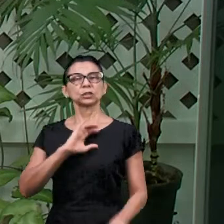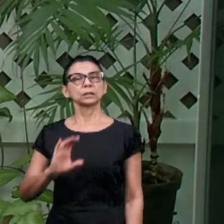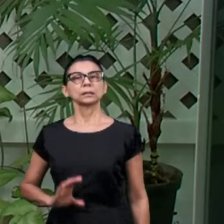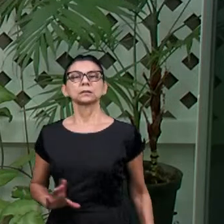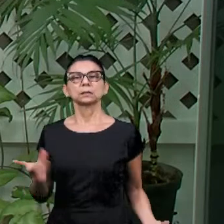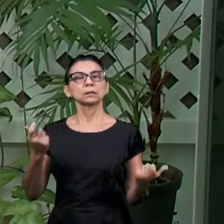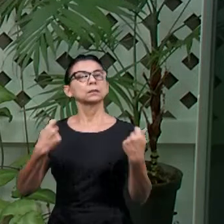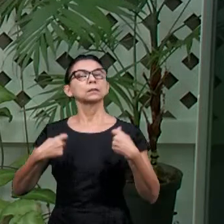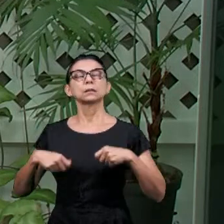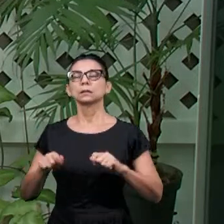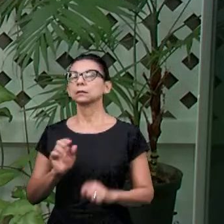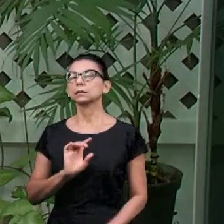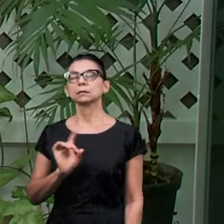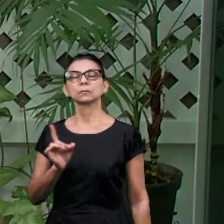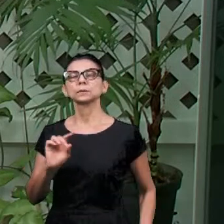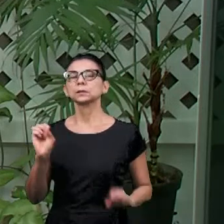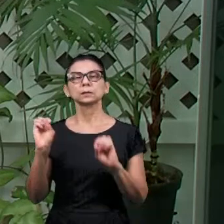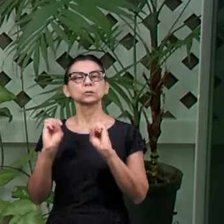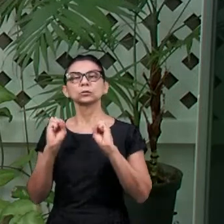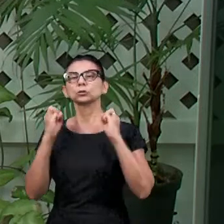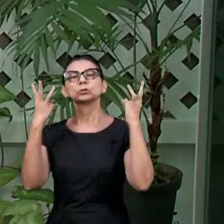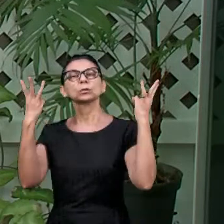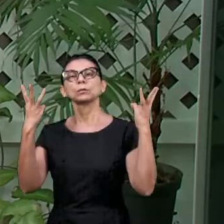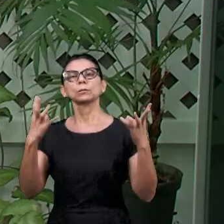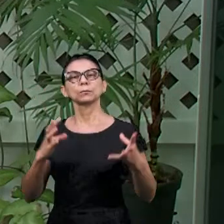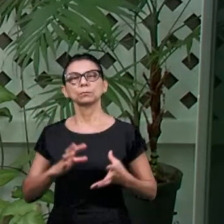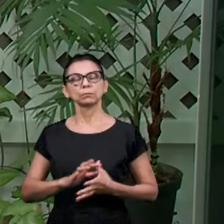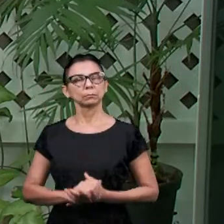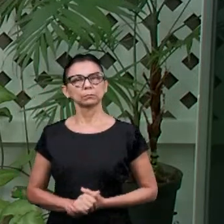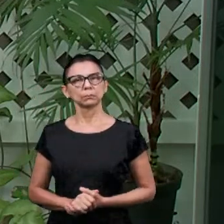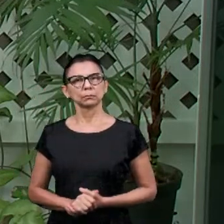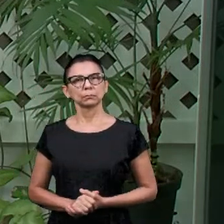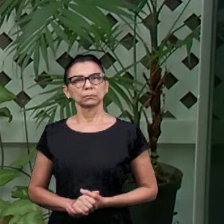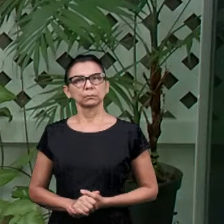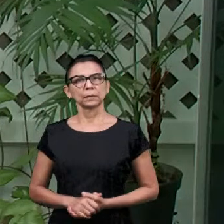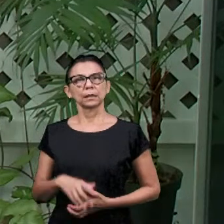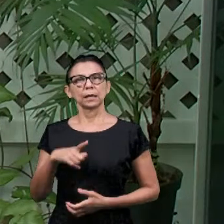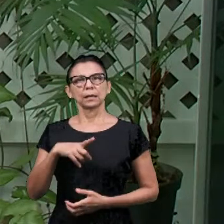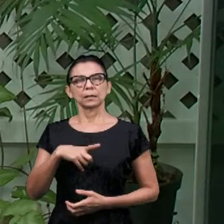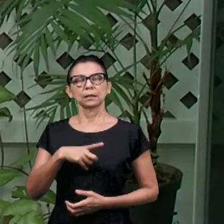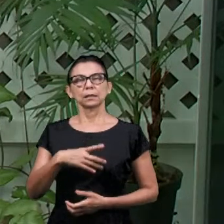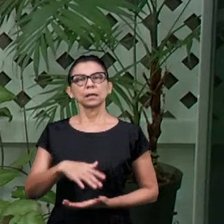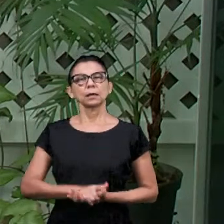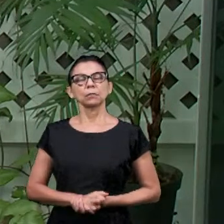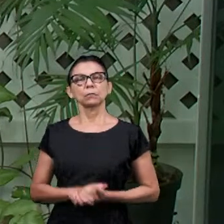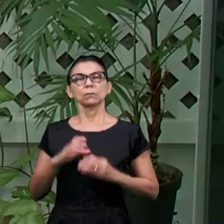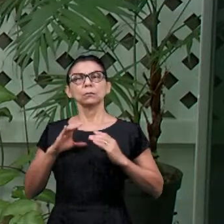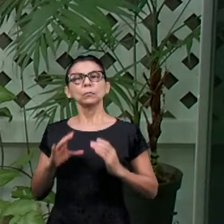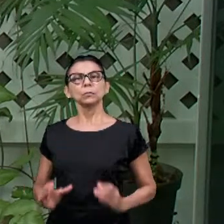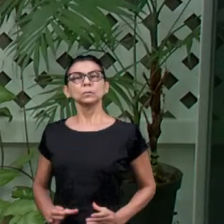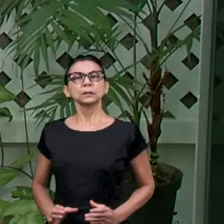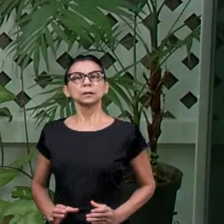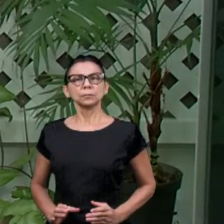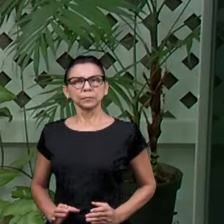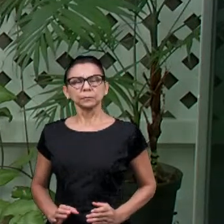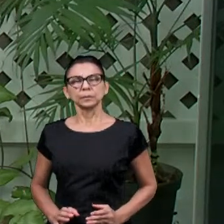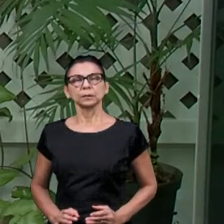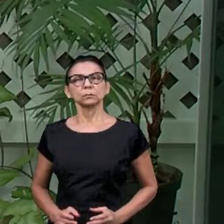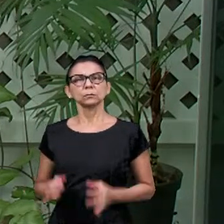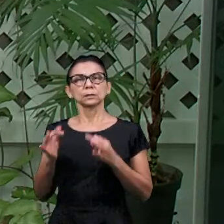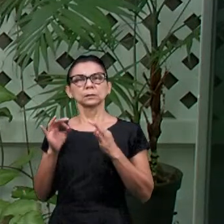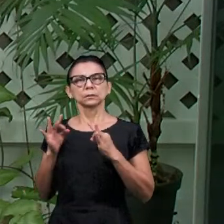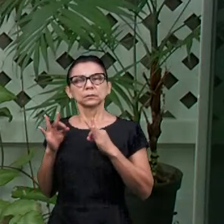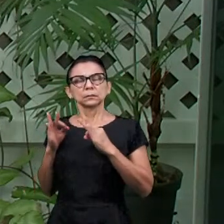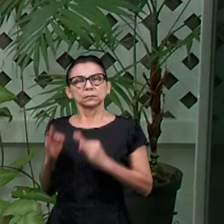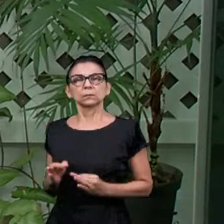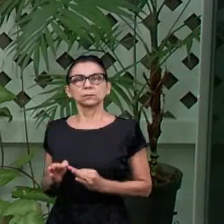Cristo vive da forma como ela vive. Ela vende tudo que tem nessa vida. É o que você